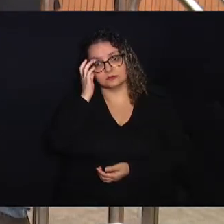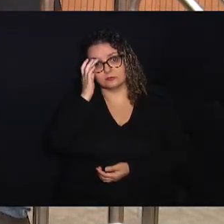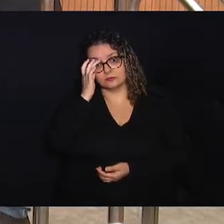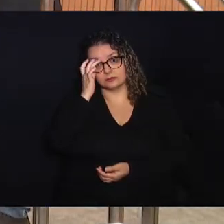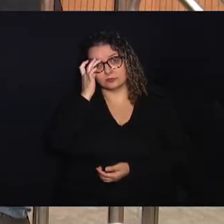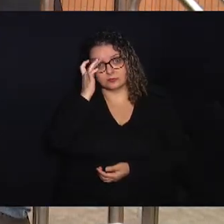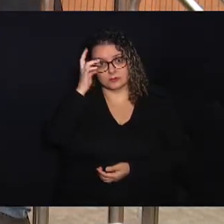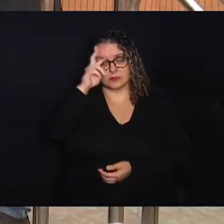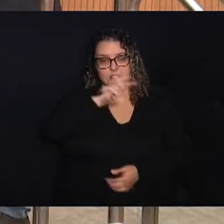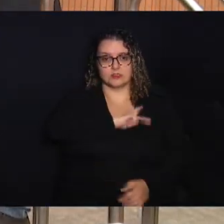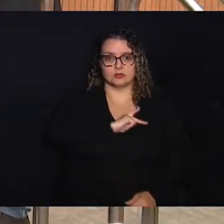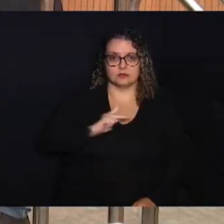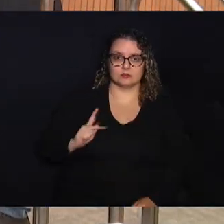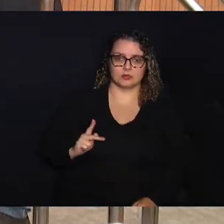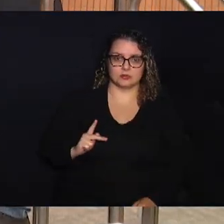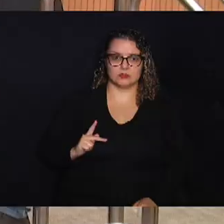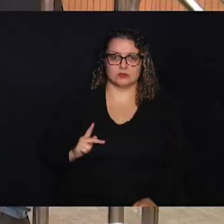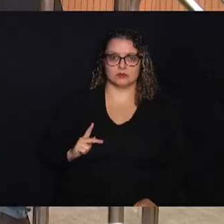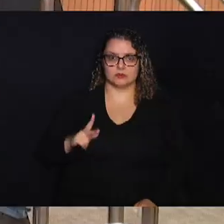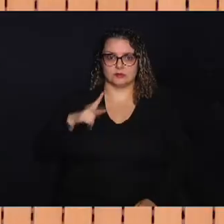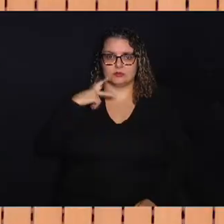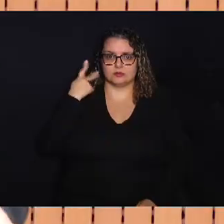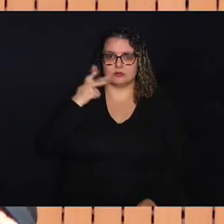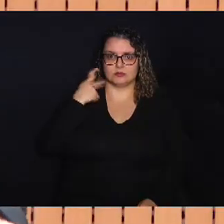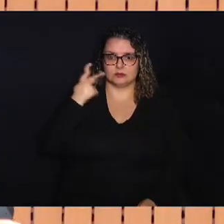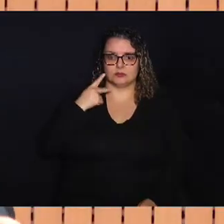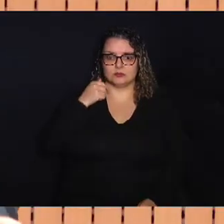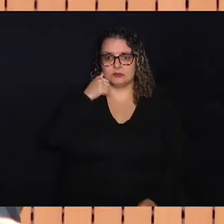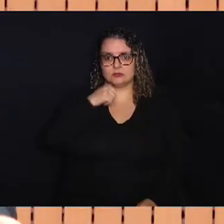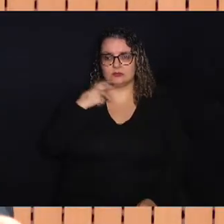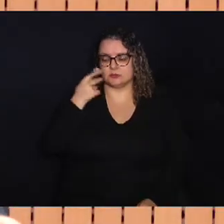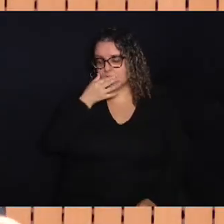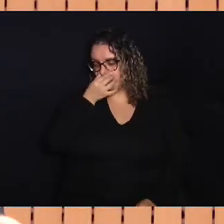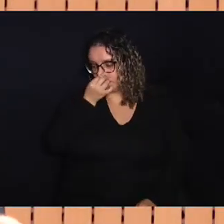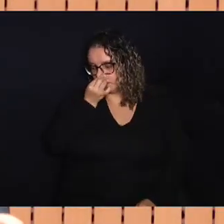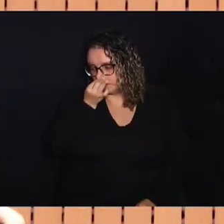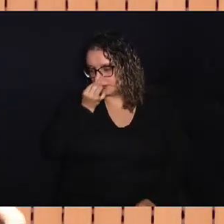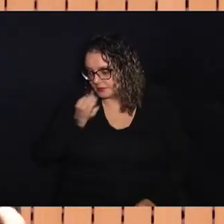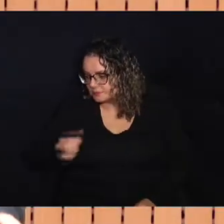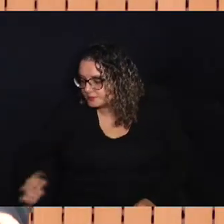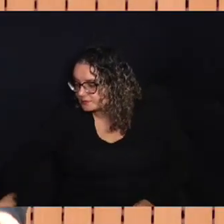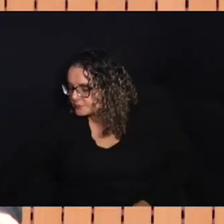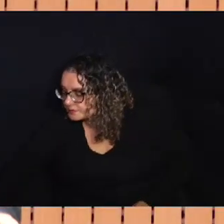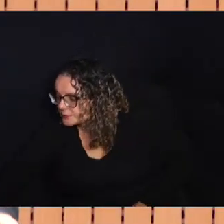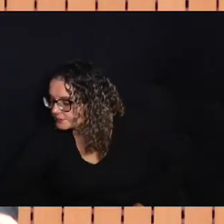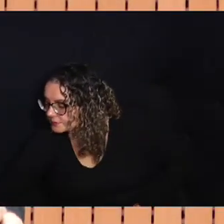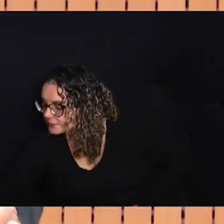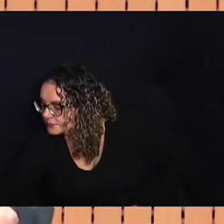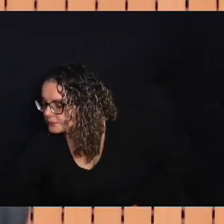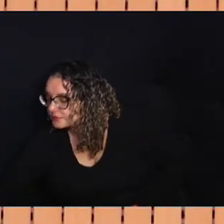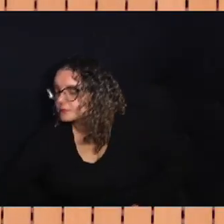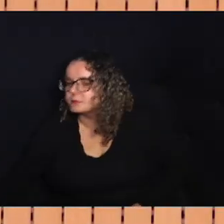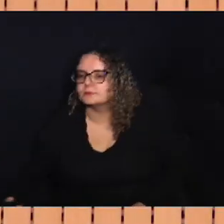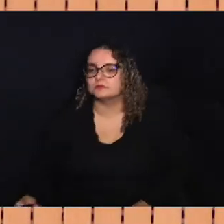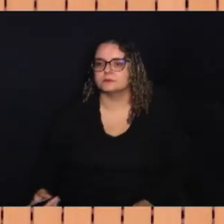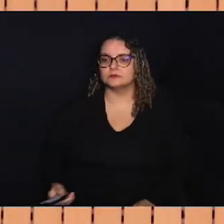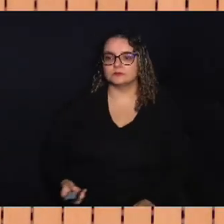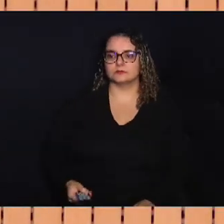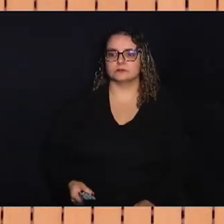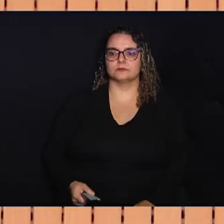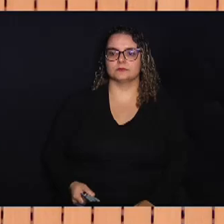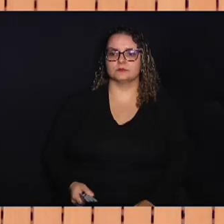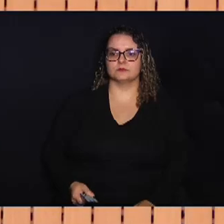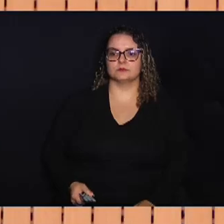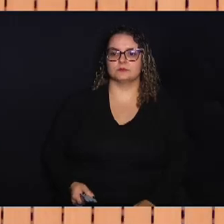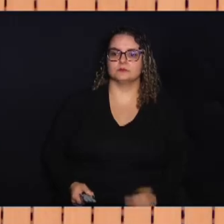Senhor presidente, vereadores, vereadoras, público que nos acompanha pela TV